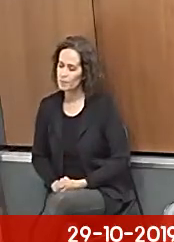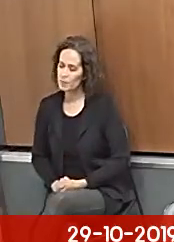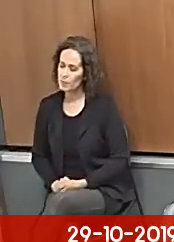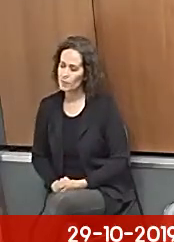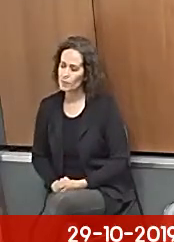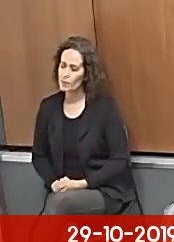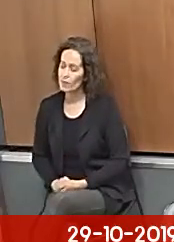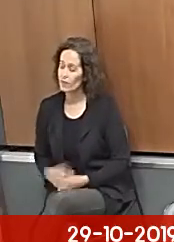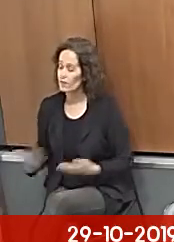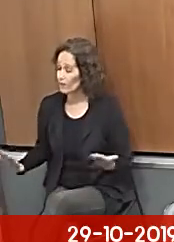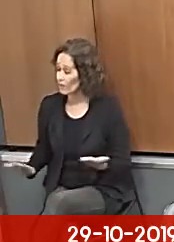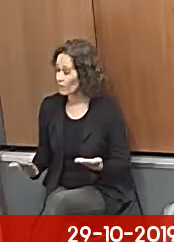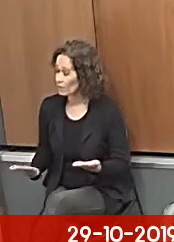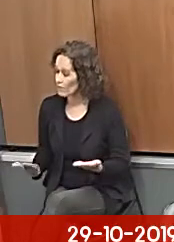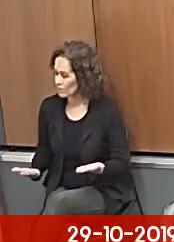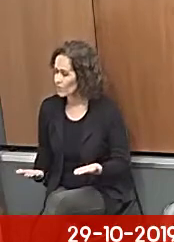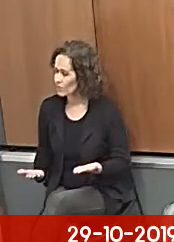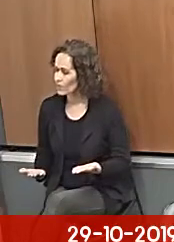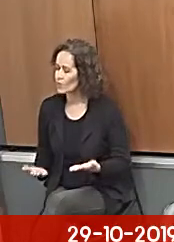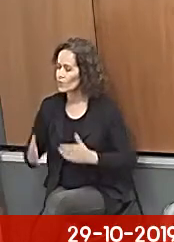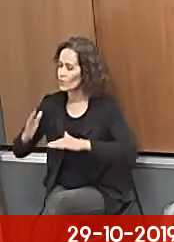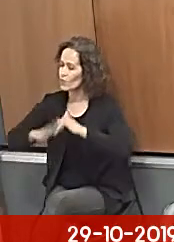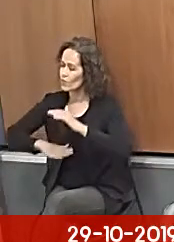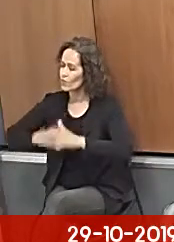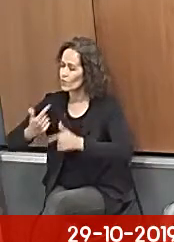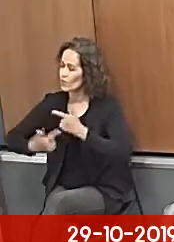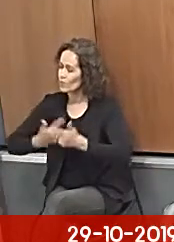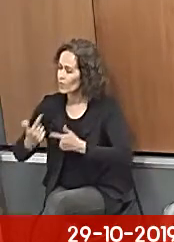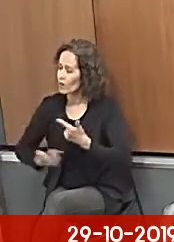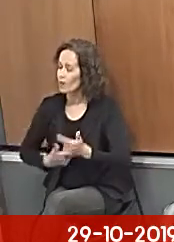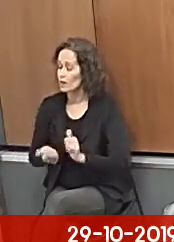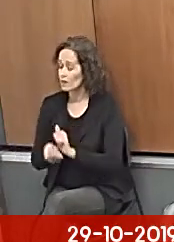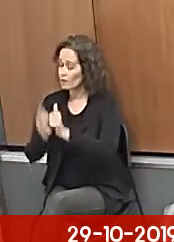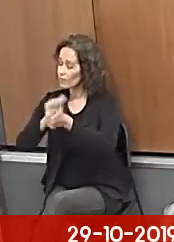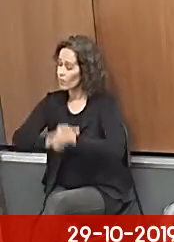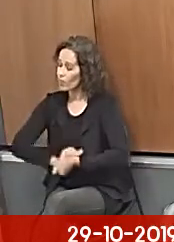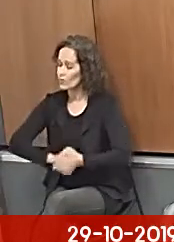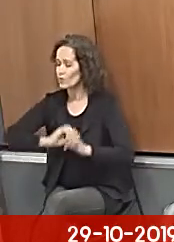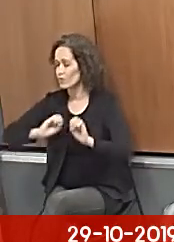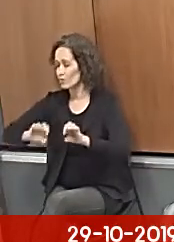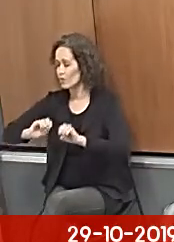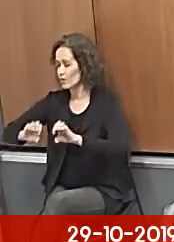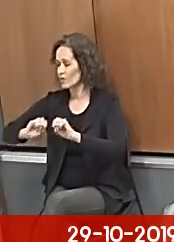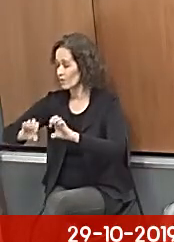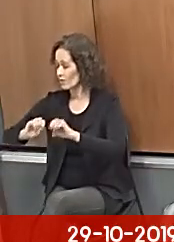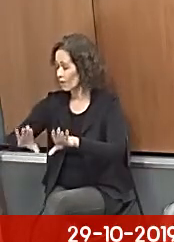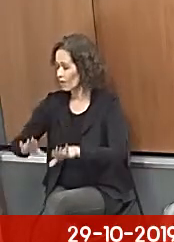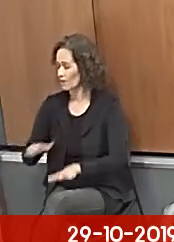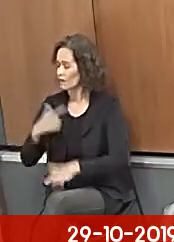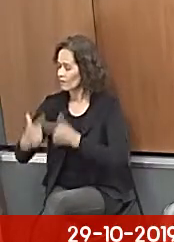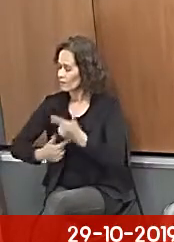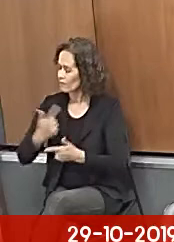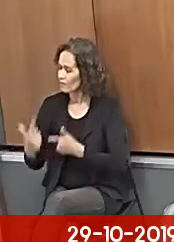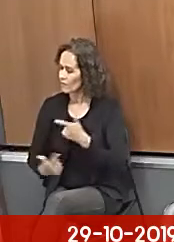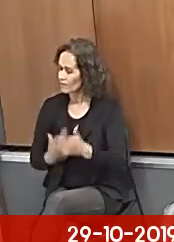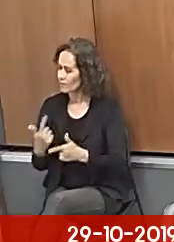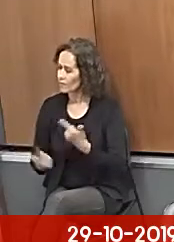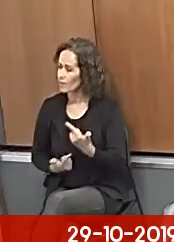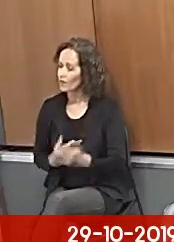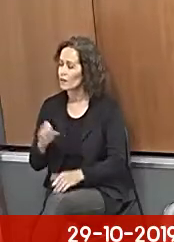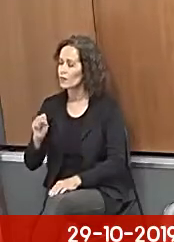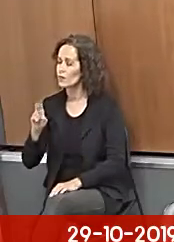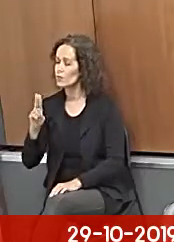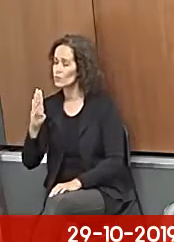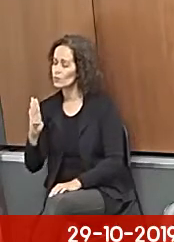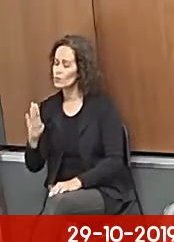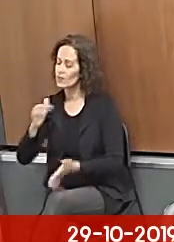Minha área hoje, tá, de atuação principal, é o esporte educacional. Eu trabalho com a iniciação esportiva hoje dentro da subsecretaria. A Lina,